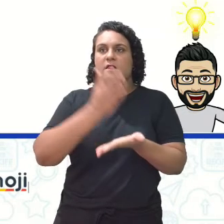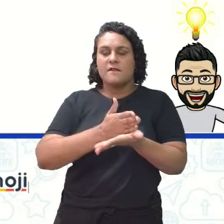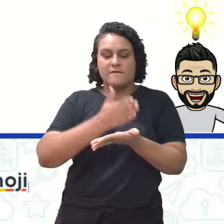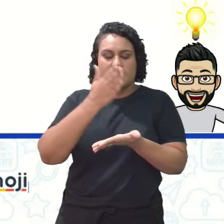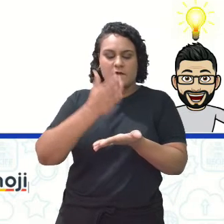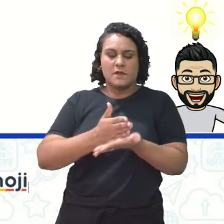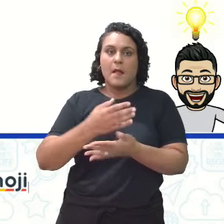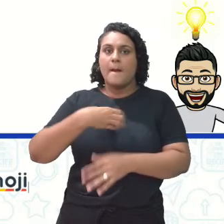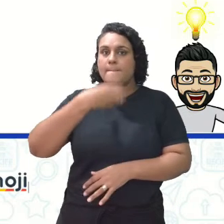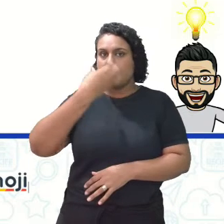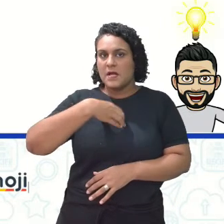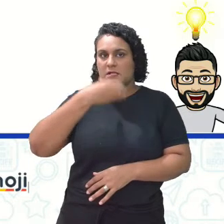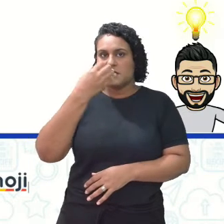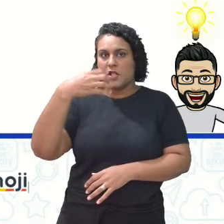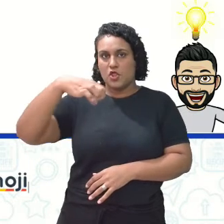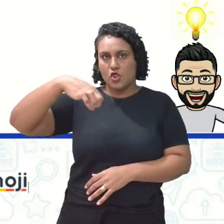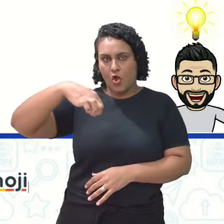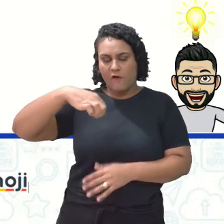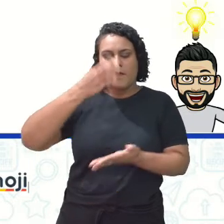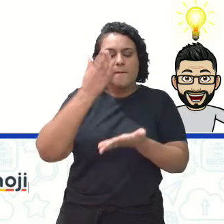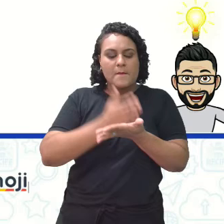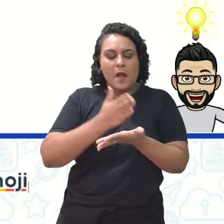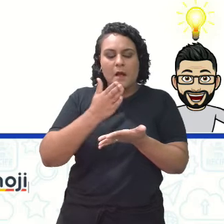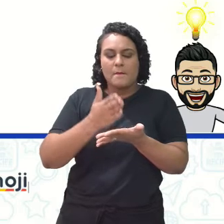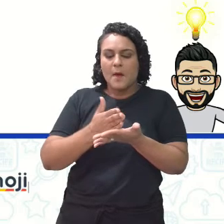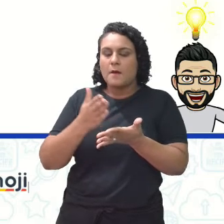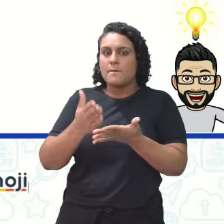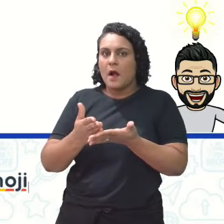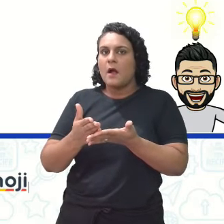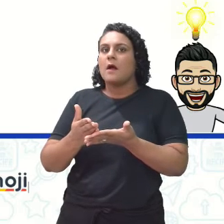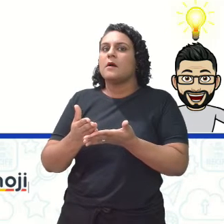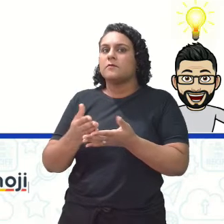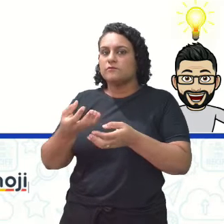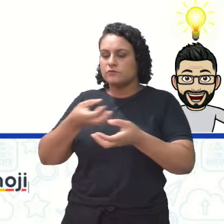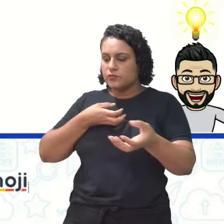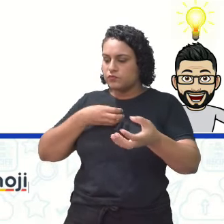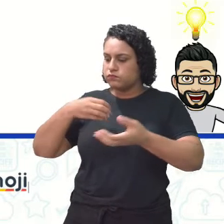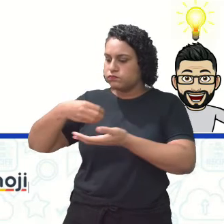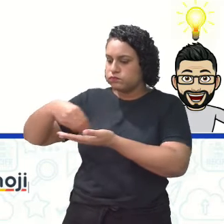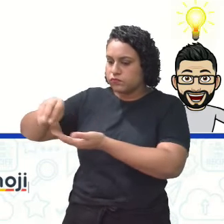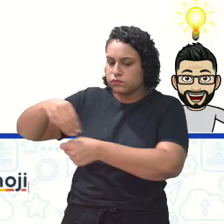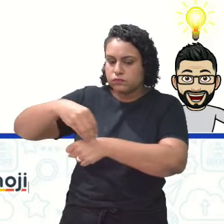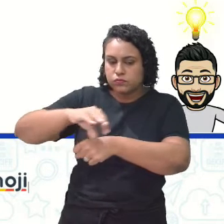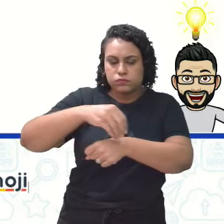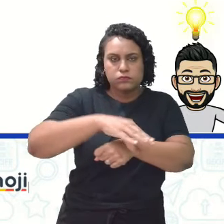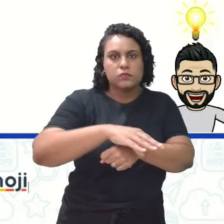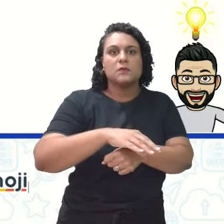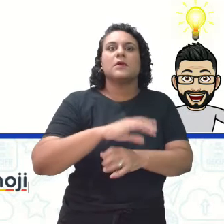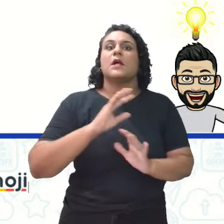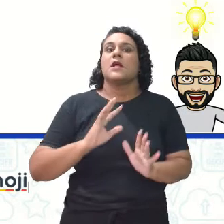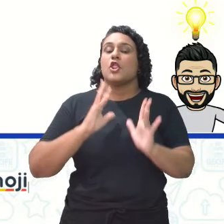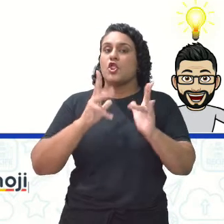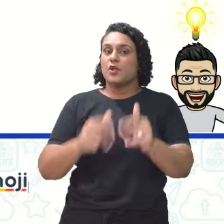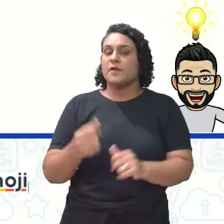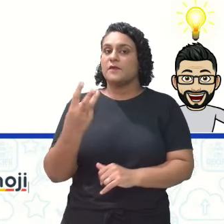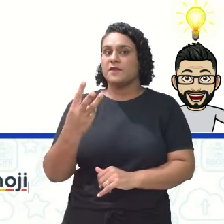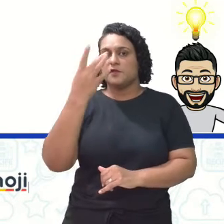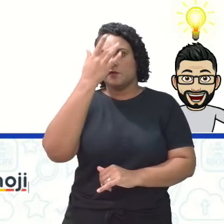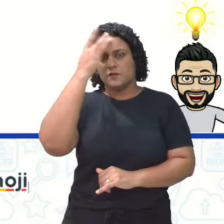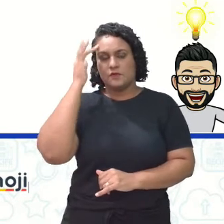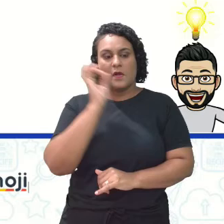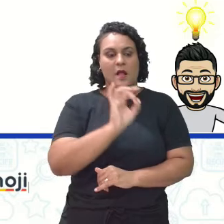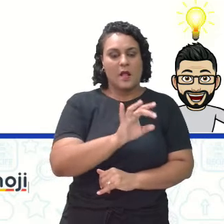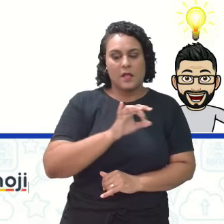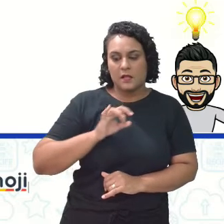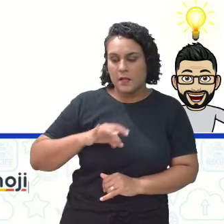igualmente 9 maçãs entre mim e meus 2 amigos. No total, são 3 pessoas. Então, cada